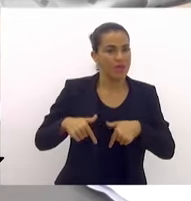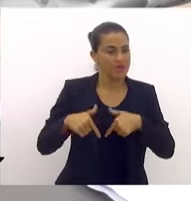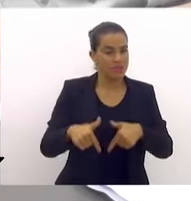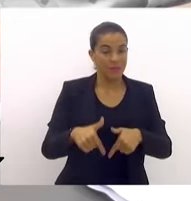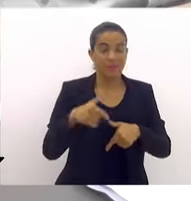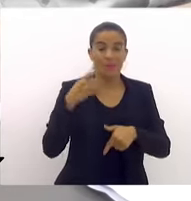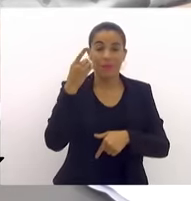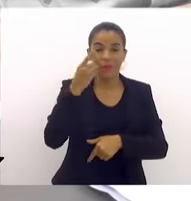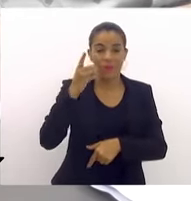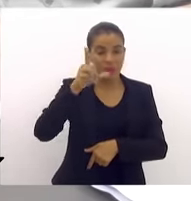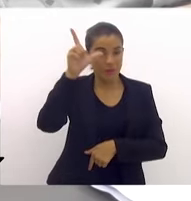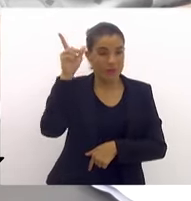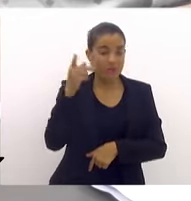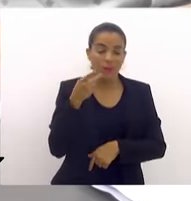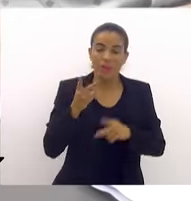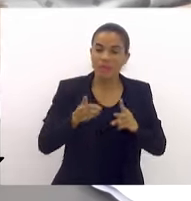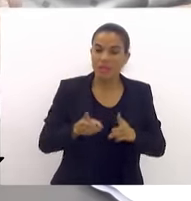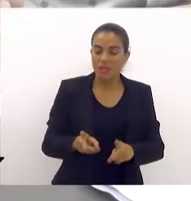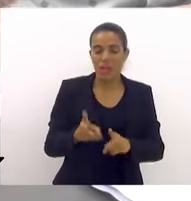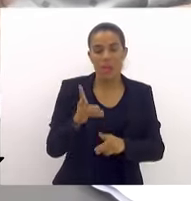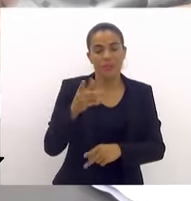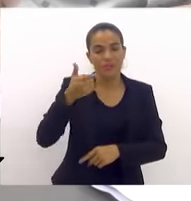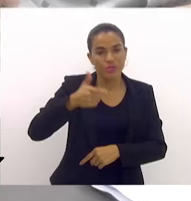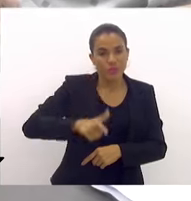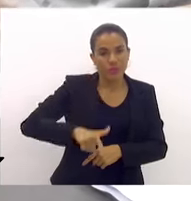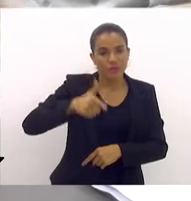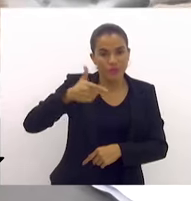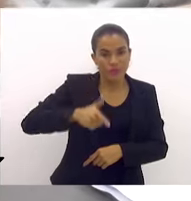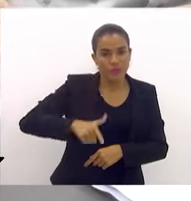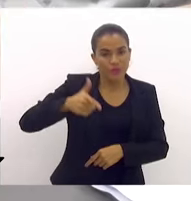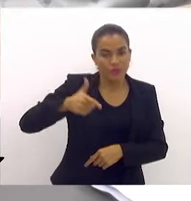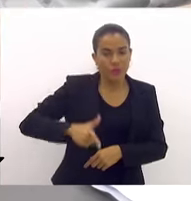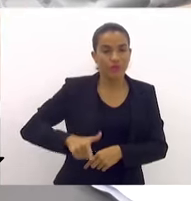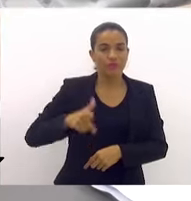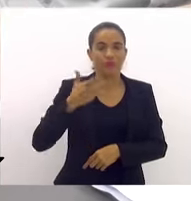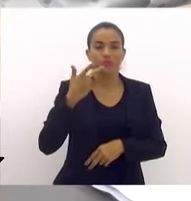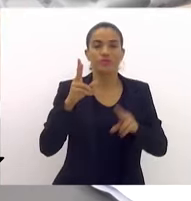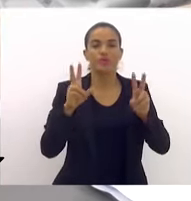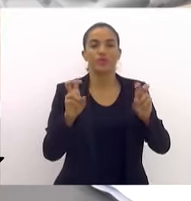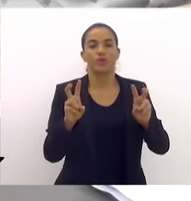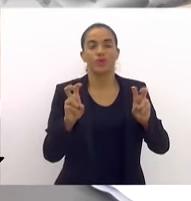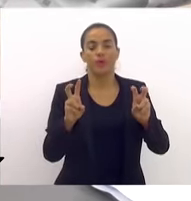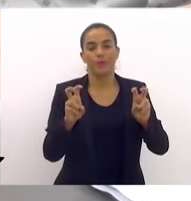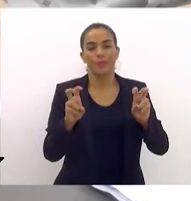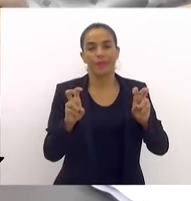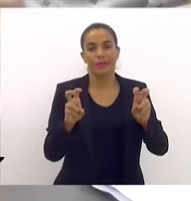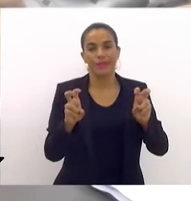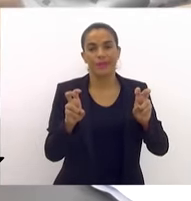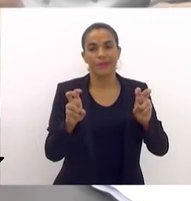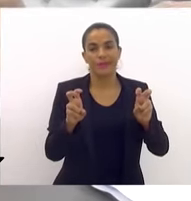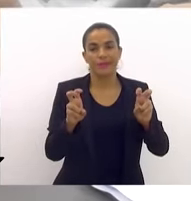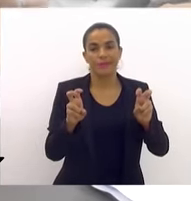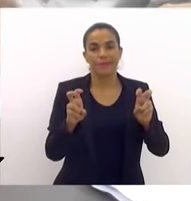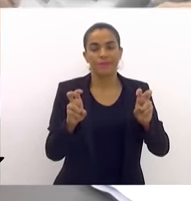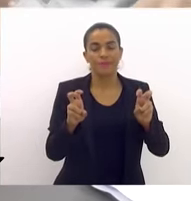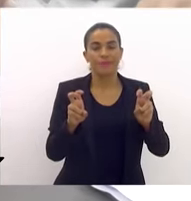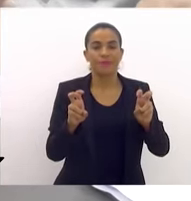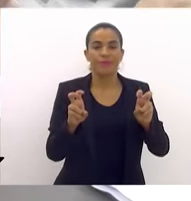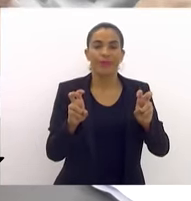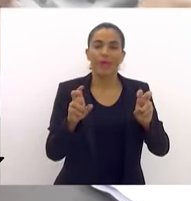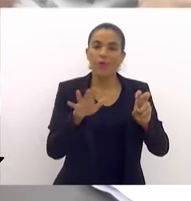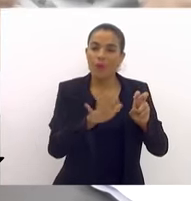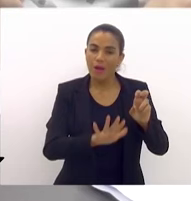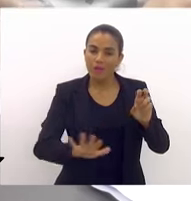bate nessa tecla, que é a questão de uma questão